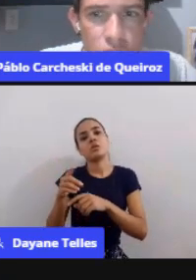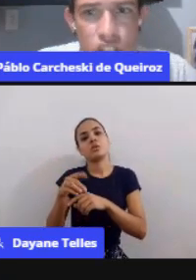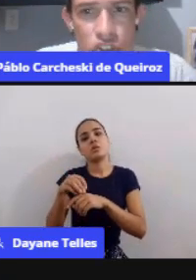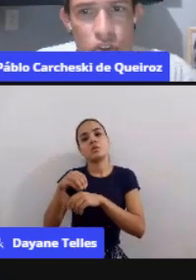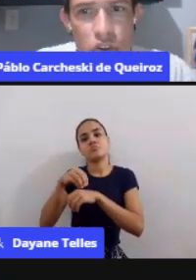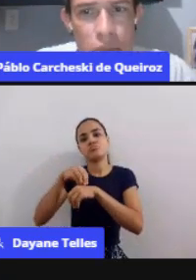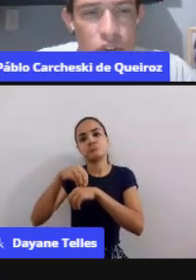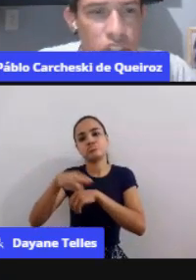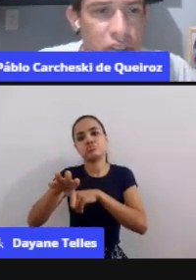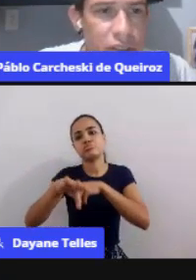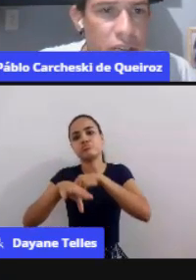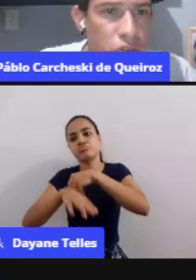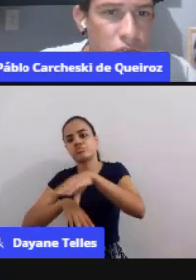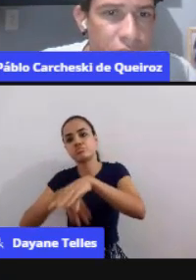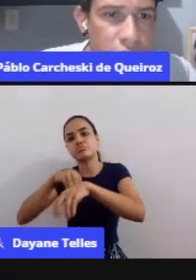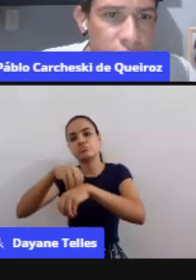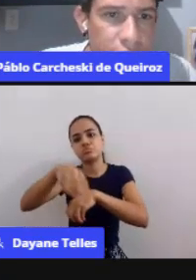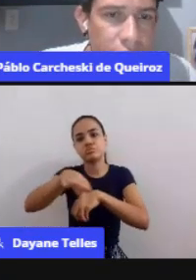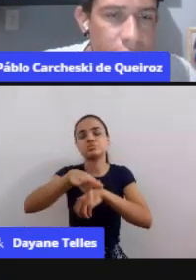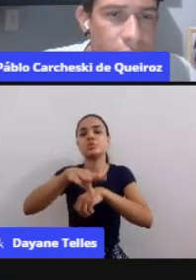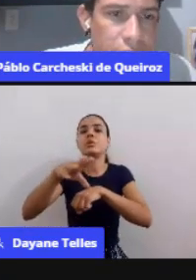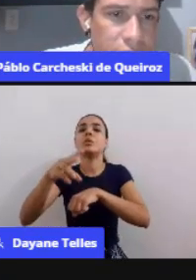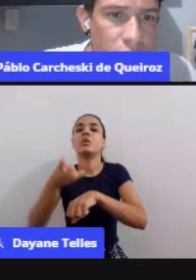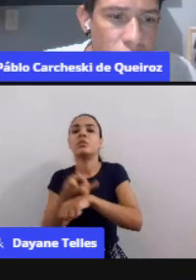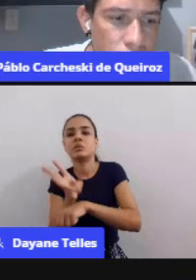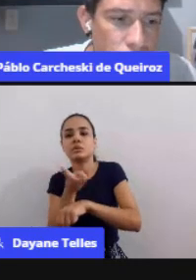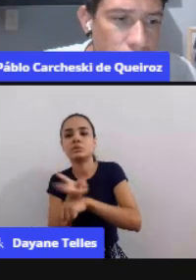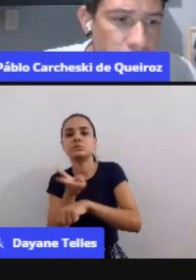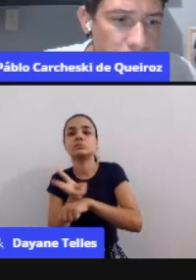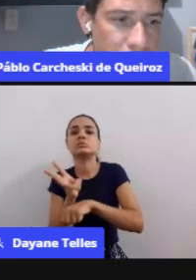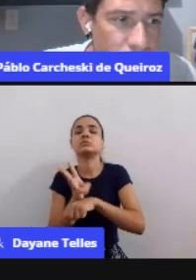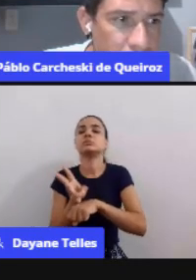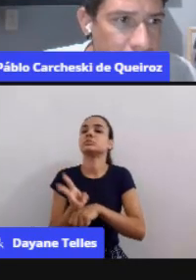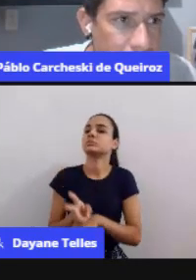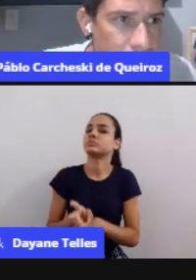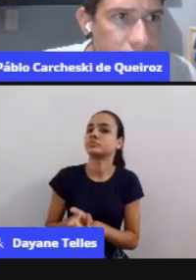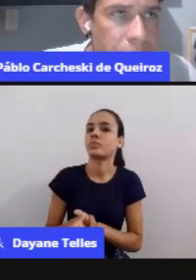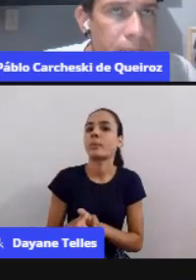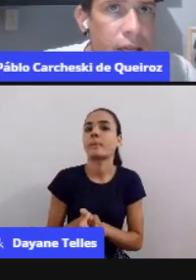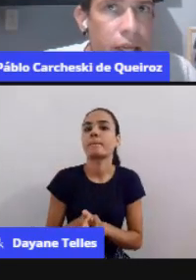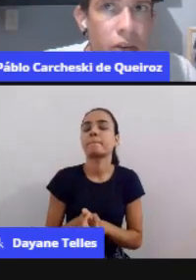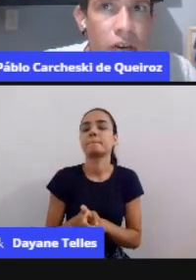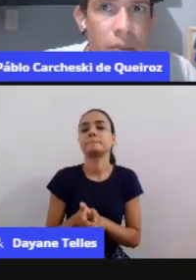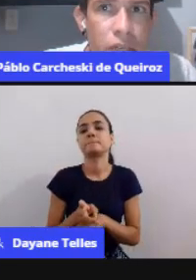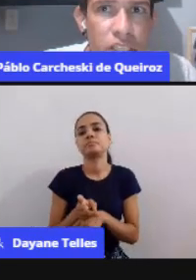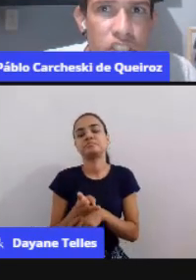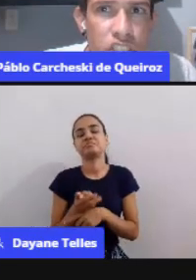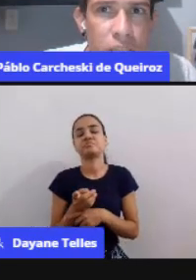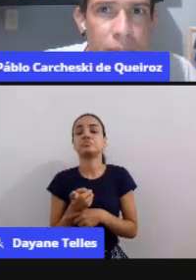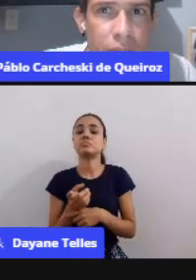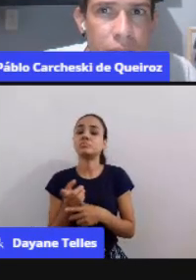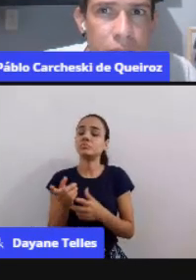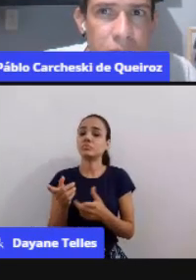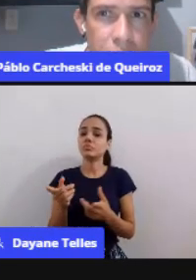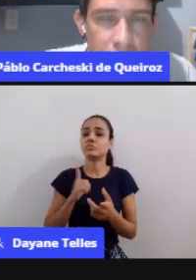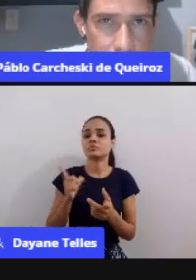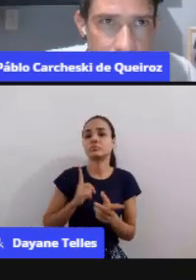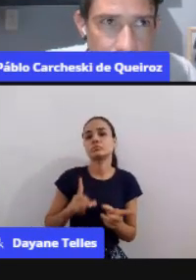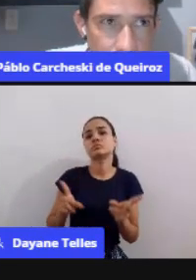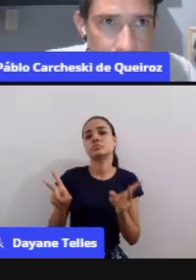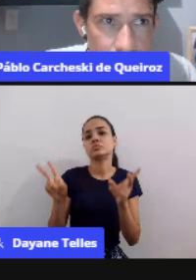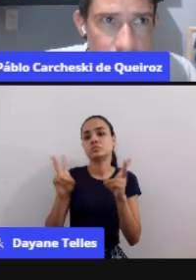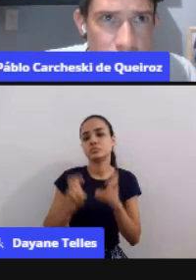trabalhando com meus alunos. Então, a gente trouxe algumas notícias aí envolvendo, né, a questão da exportação de carne. Eu lembro que a gente